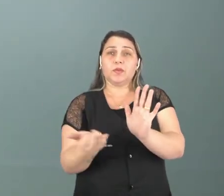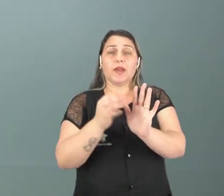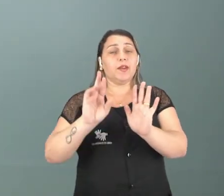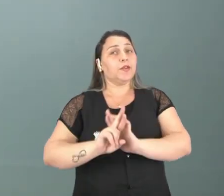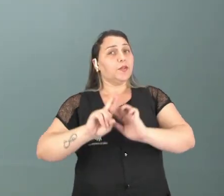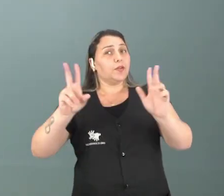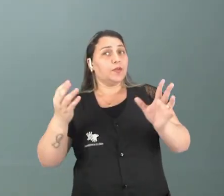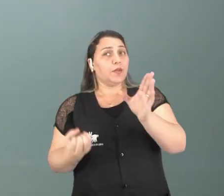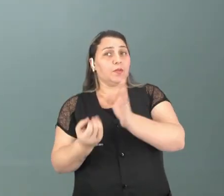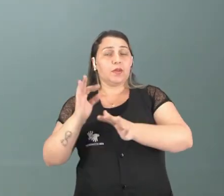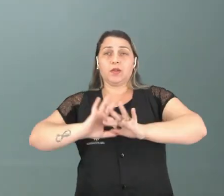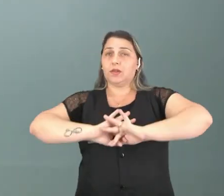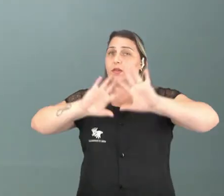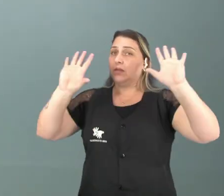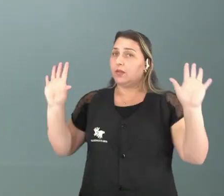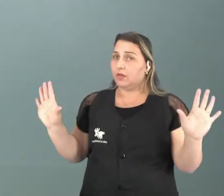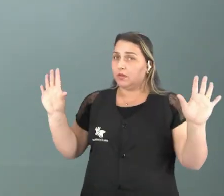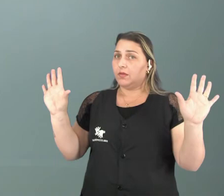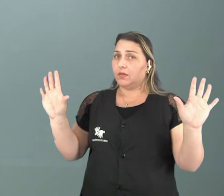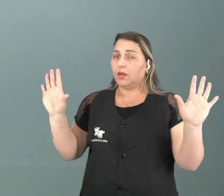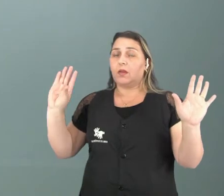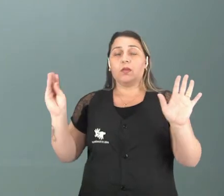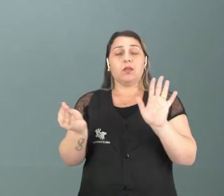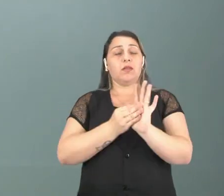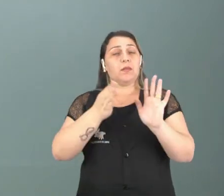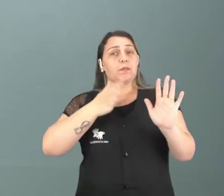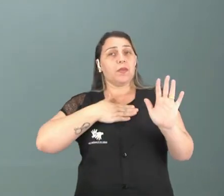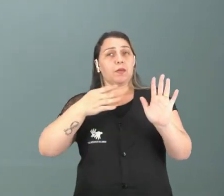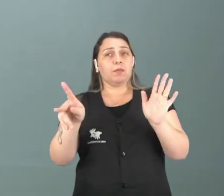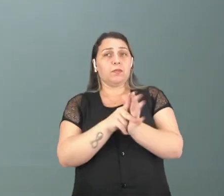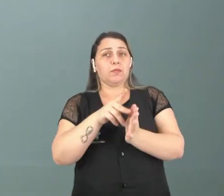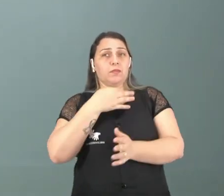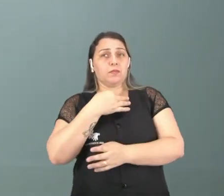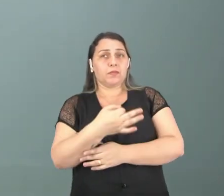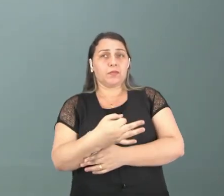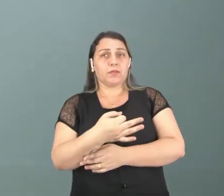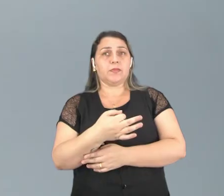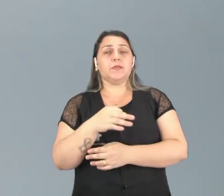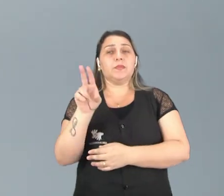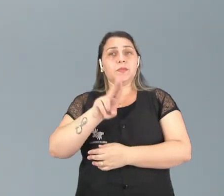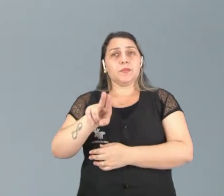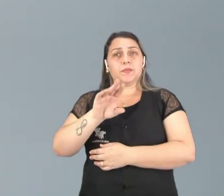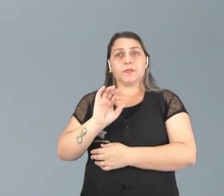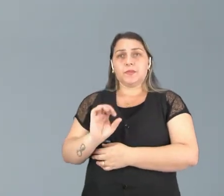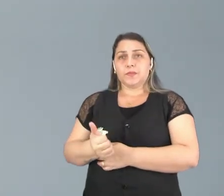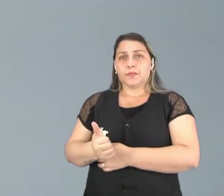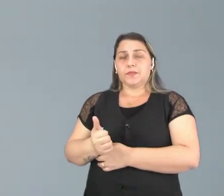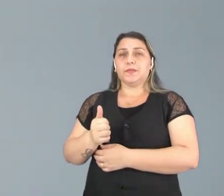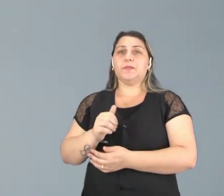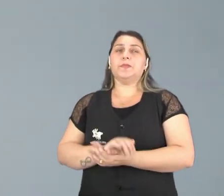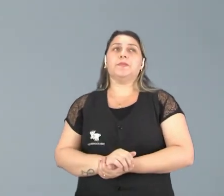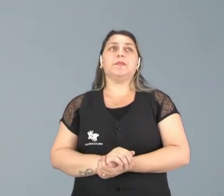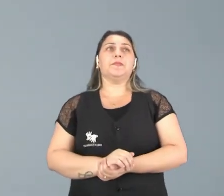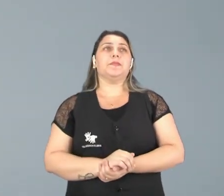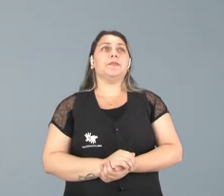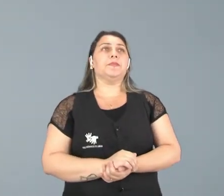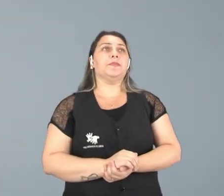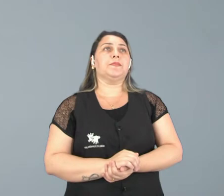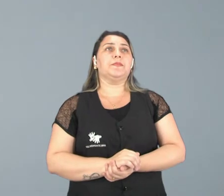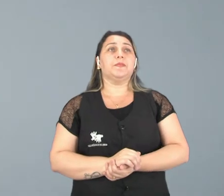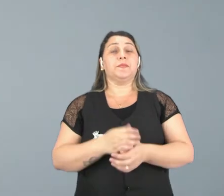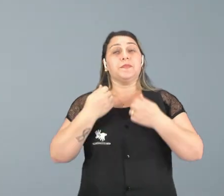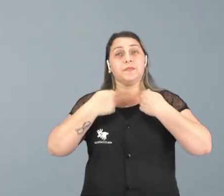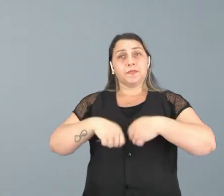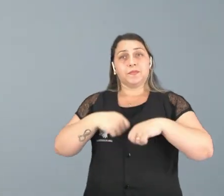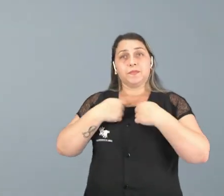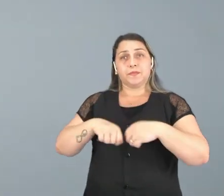de uma produção livre, que lá eu ponho minha produção, minhas ideias e eu uso lá, tá bom? Uma resenha é bem diferente. Eu